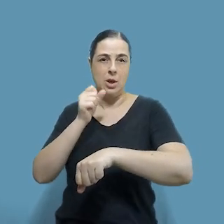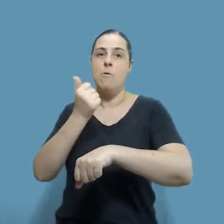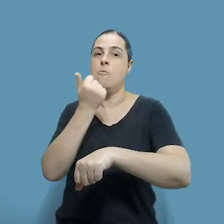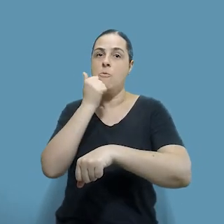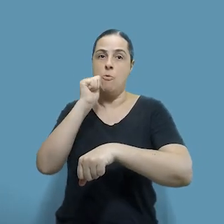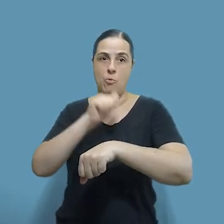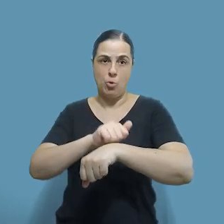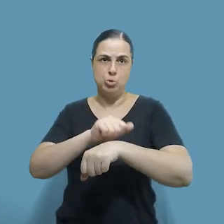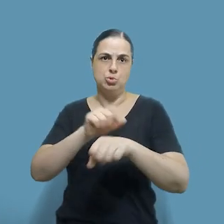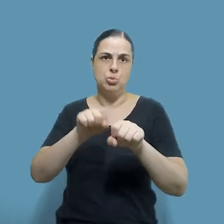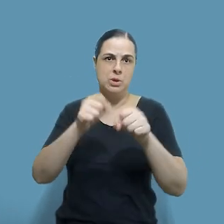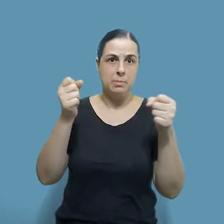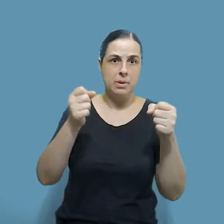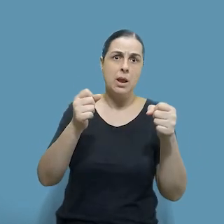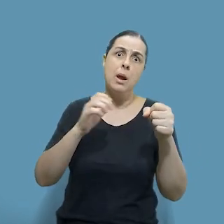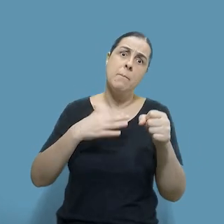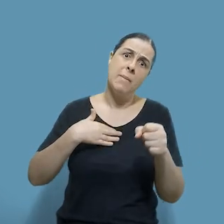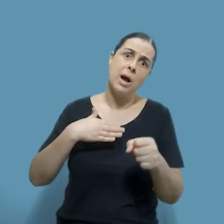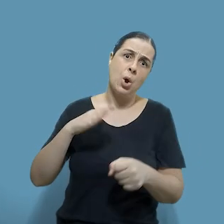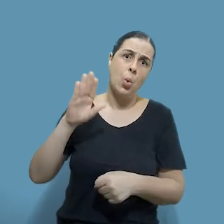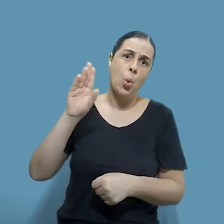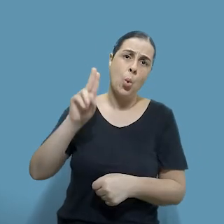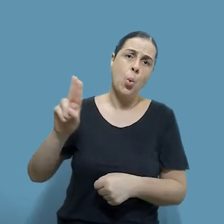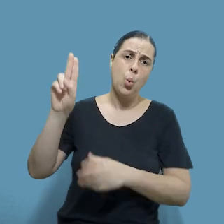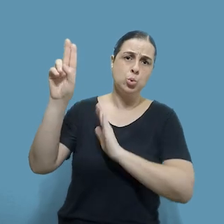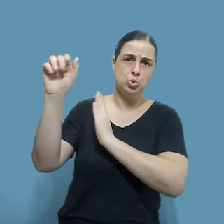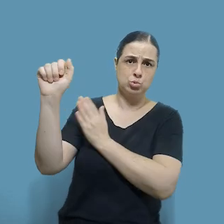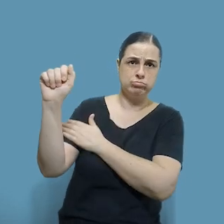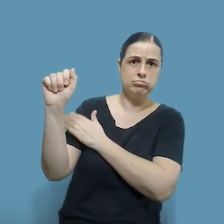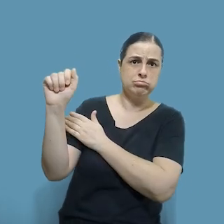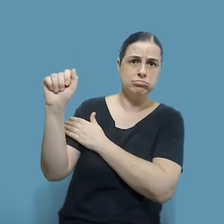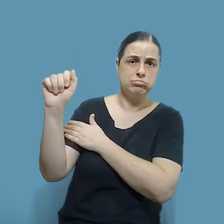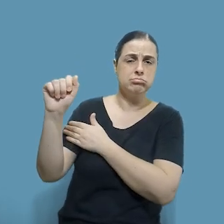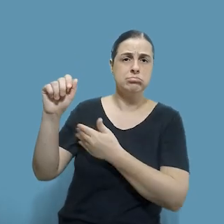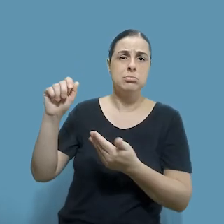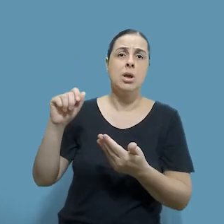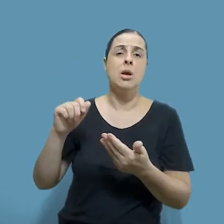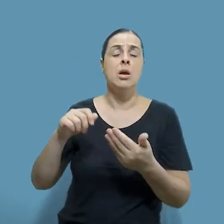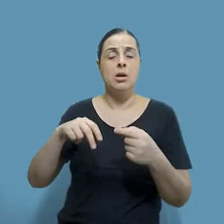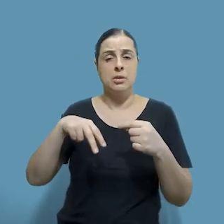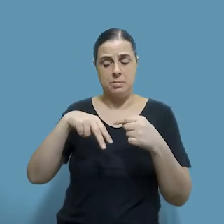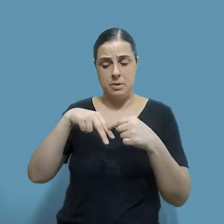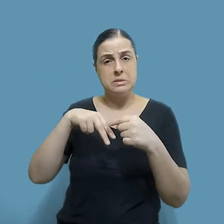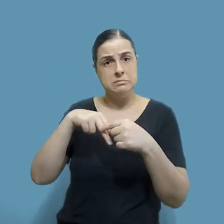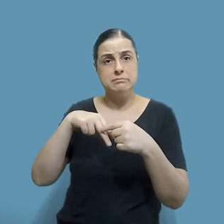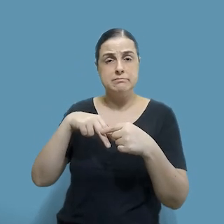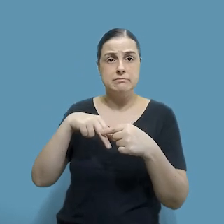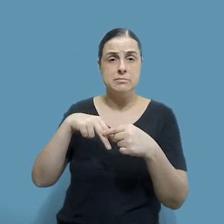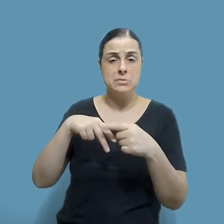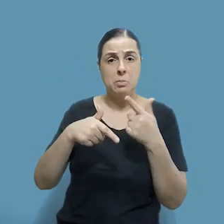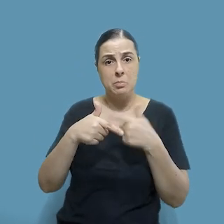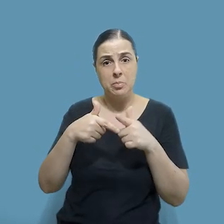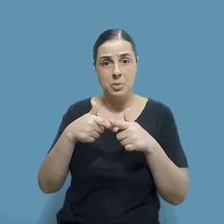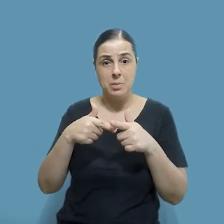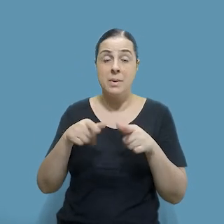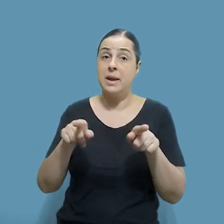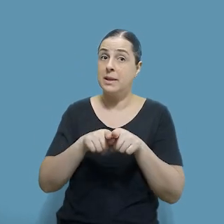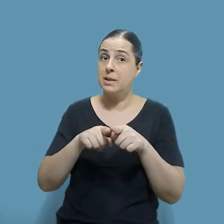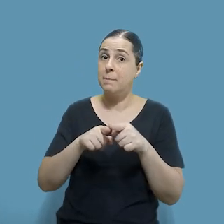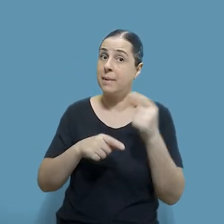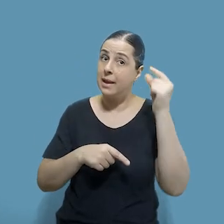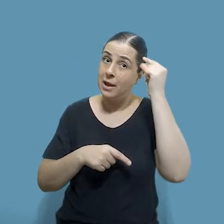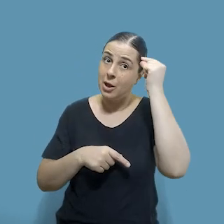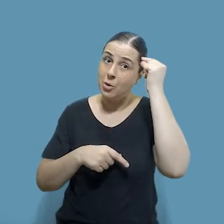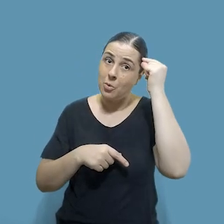destra, então não foi nenhuma coisa tão grave. E joelhos meio comprometidos, né? E aí tem o cabelo branco também,